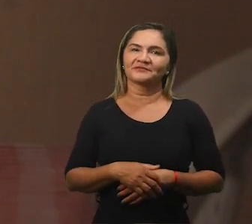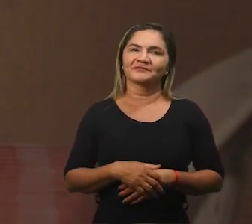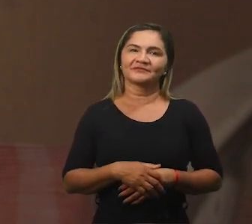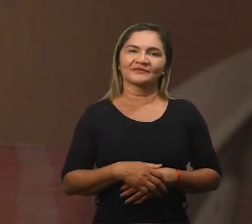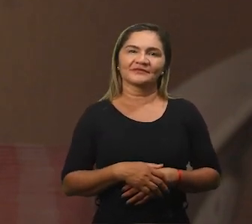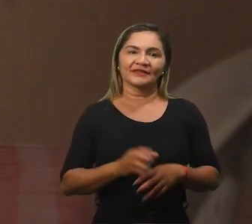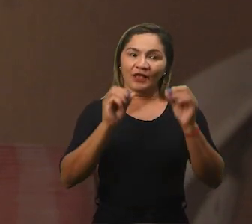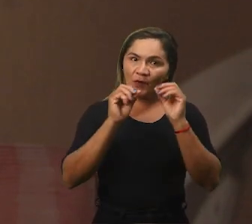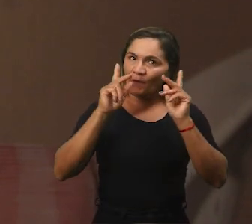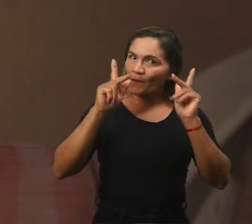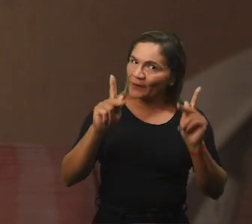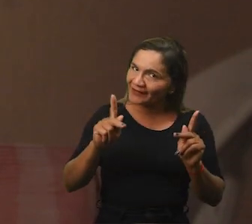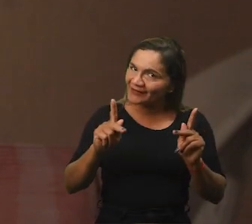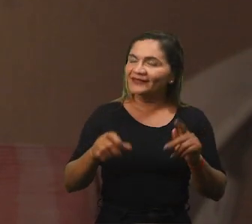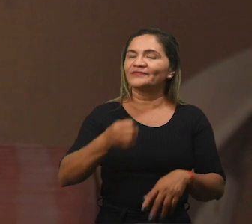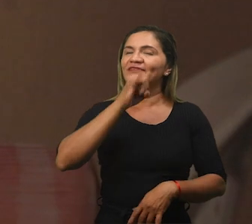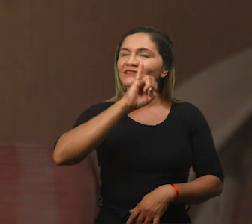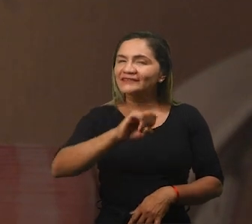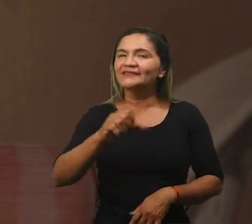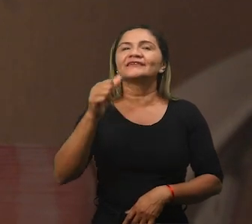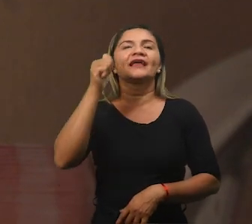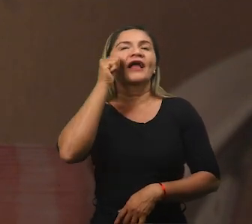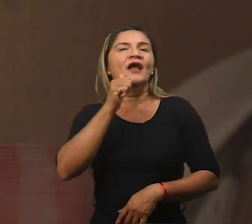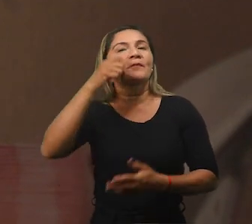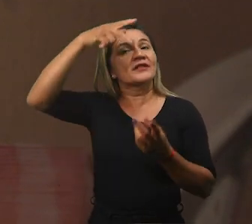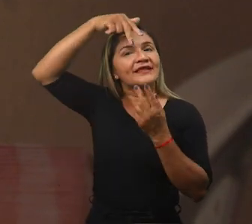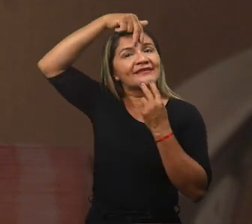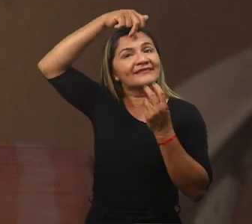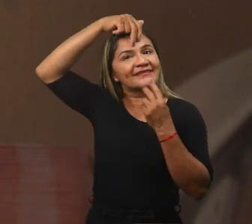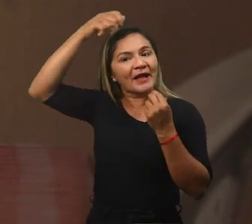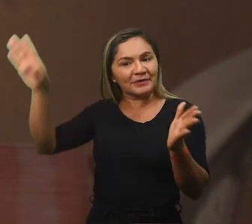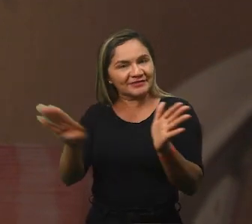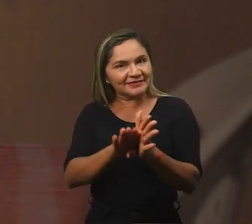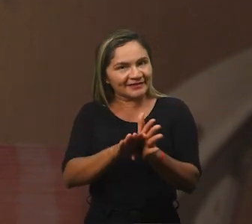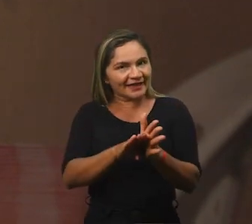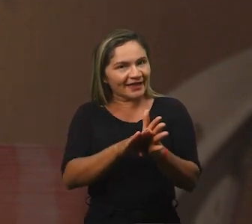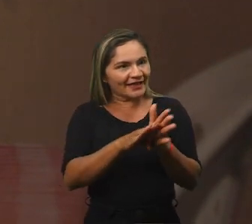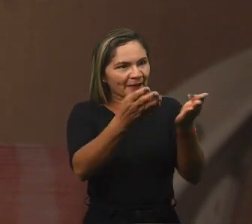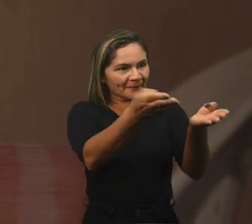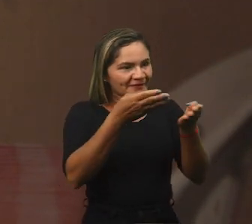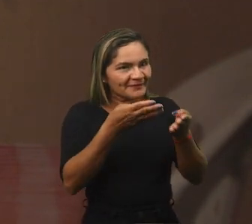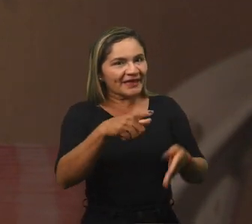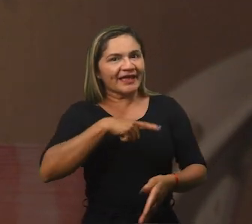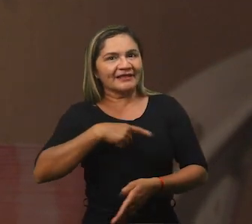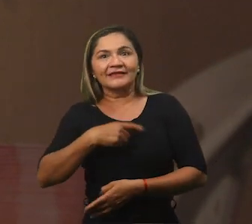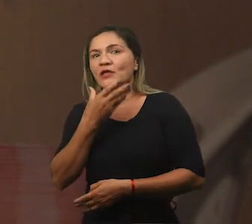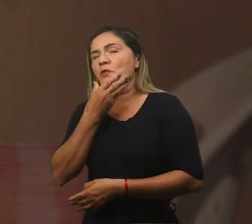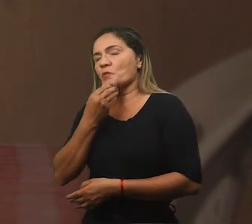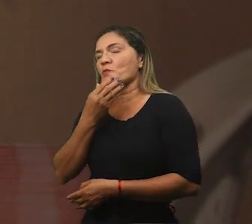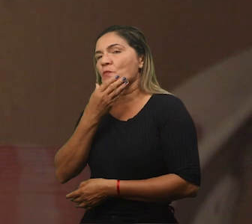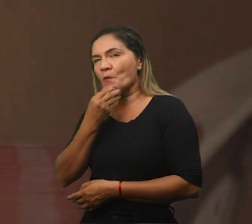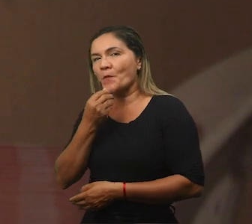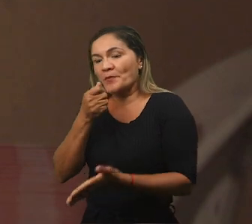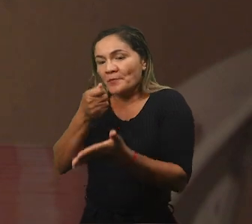Tá certo. Mas se a mulher cabra der as caras, dá o toque que eu dou um pulo aí pra filmar. Tem um maluco aí que paga uma grana